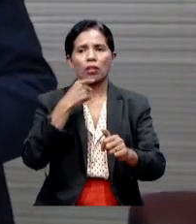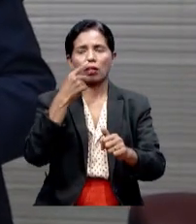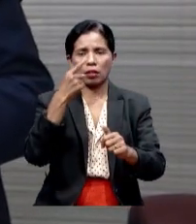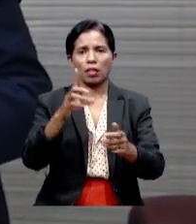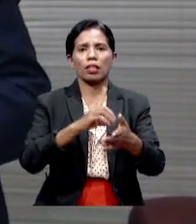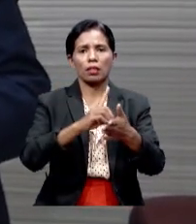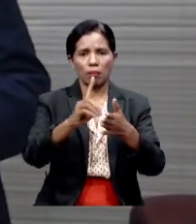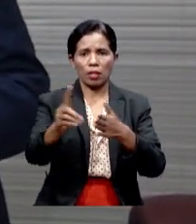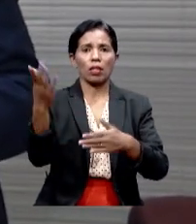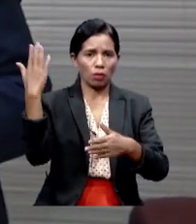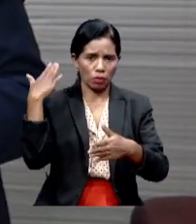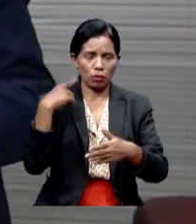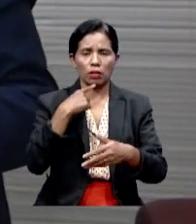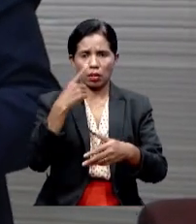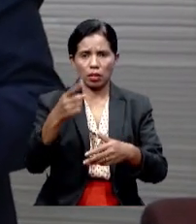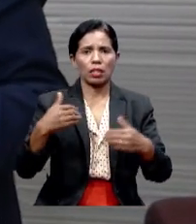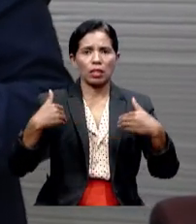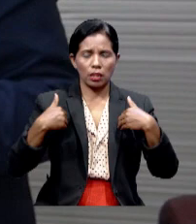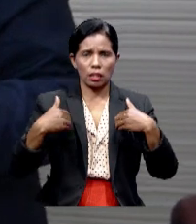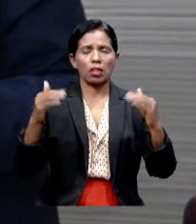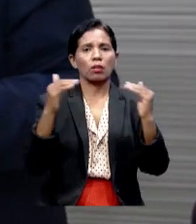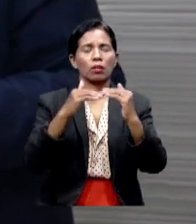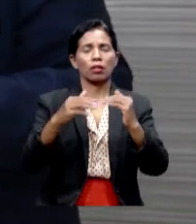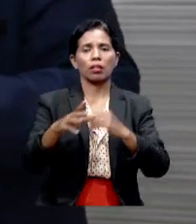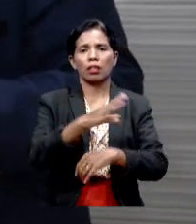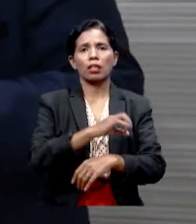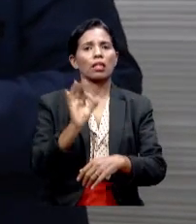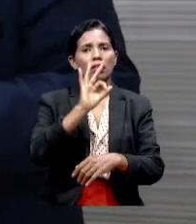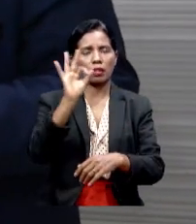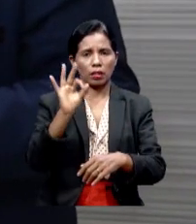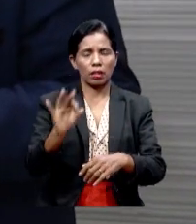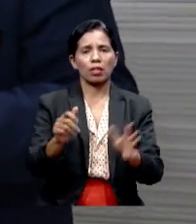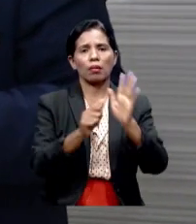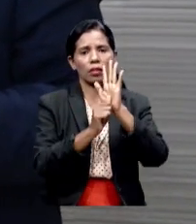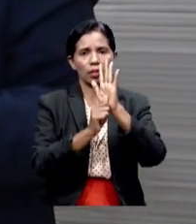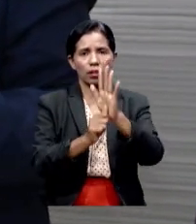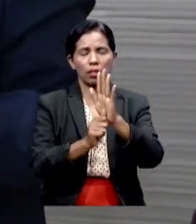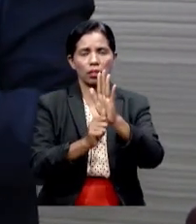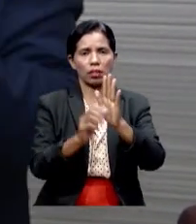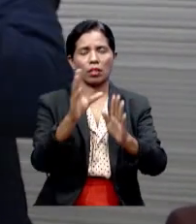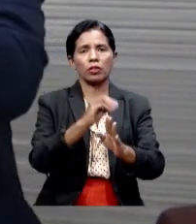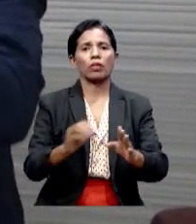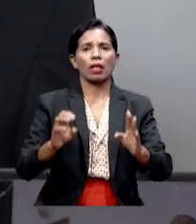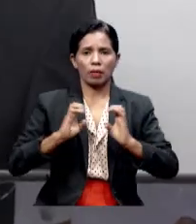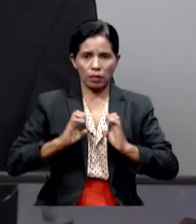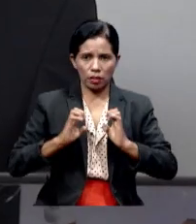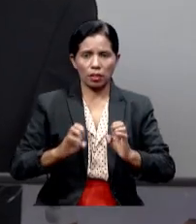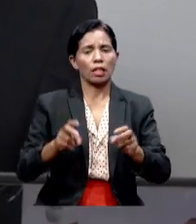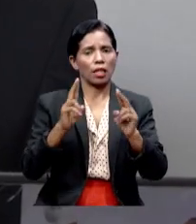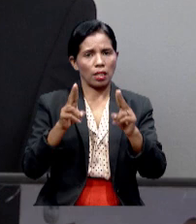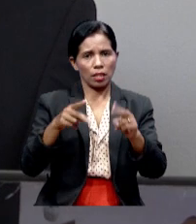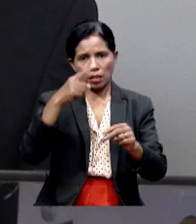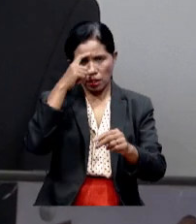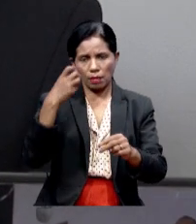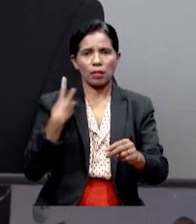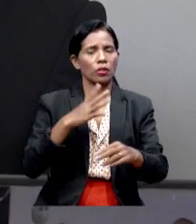semana hirak liwa Masih konferensi di bangkada sesta lewa kata siapa presenta ho karakter urgensi tambah itu